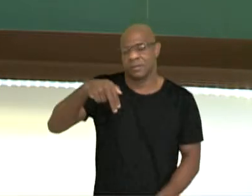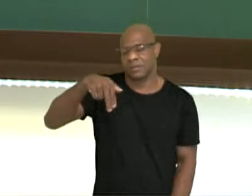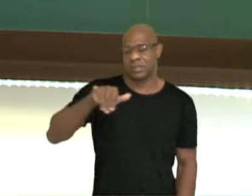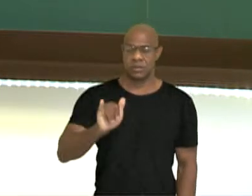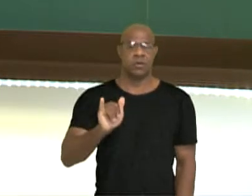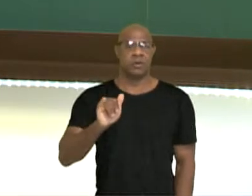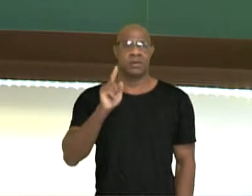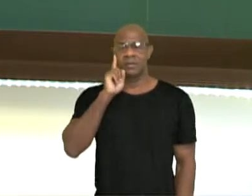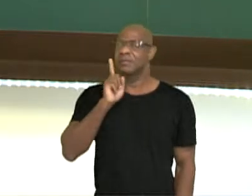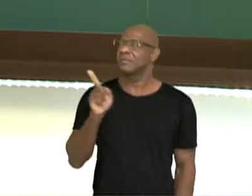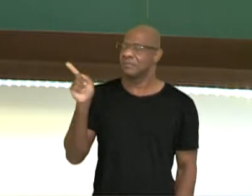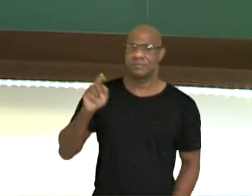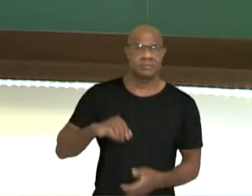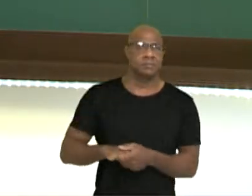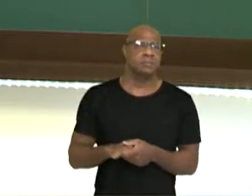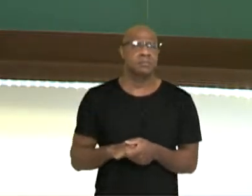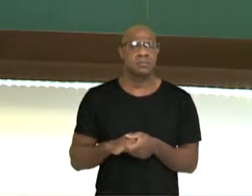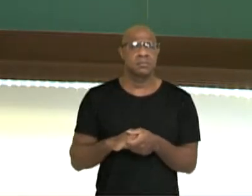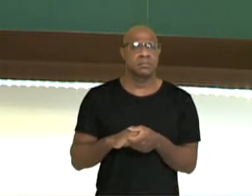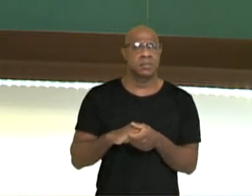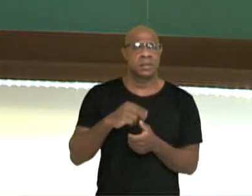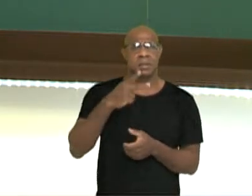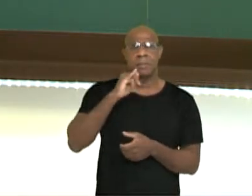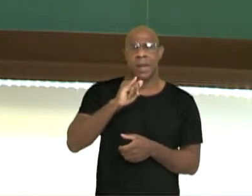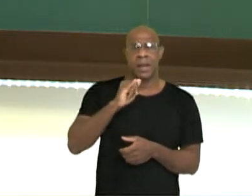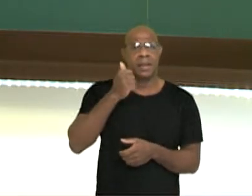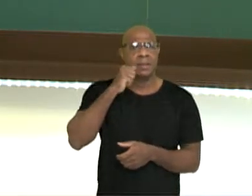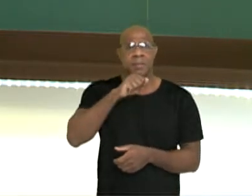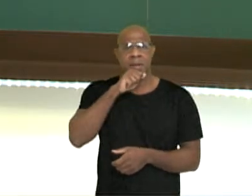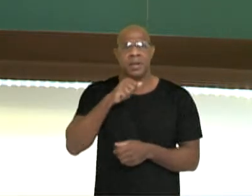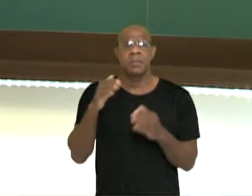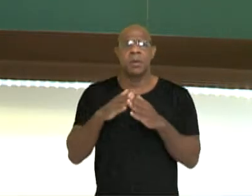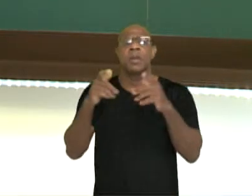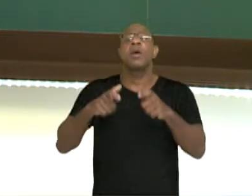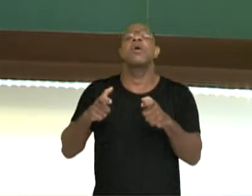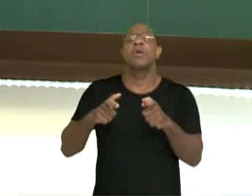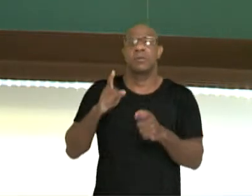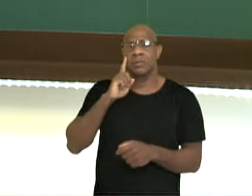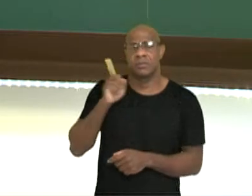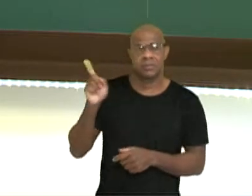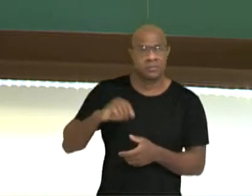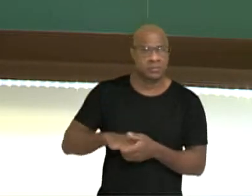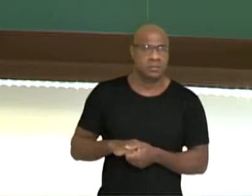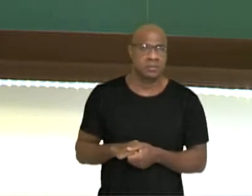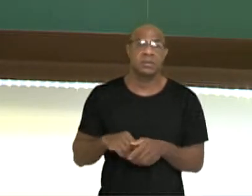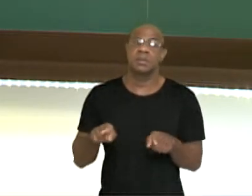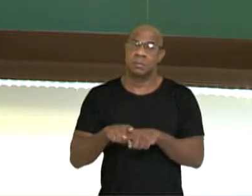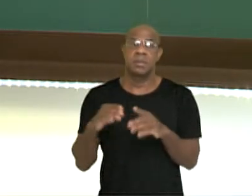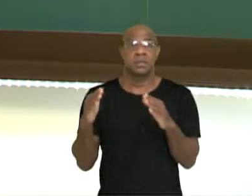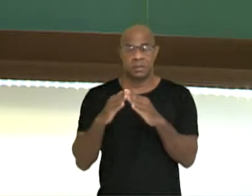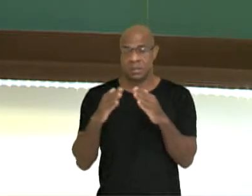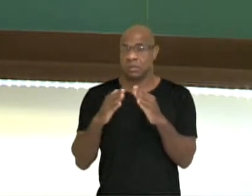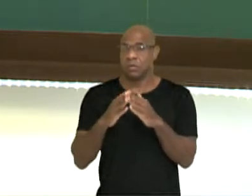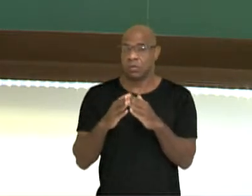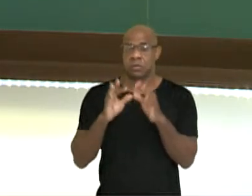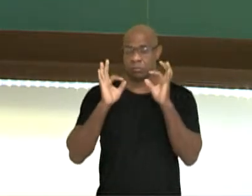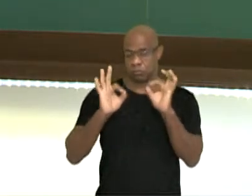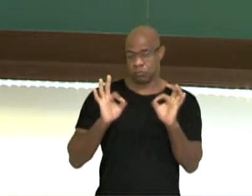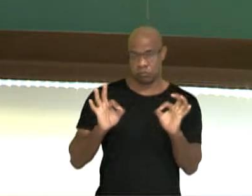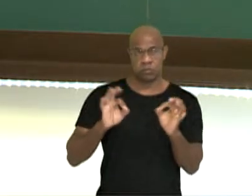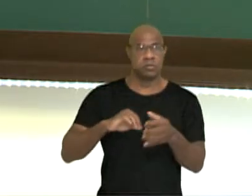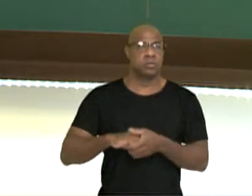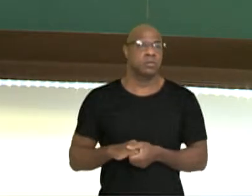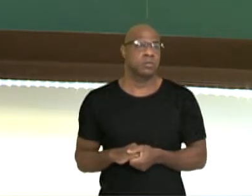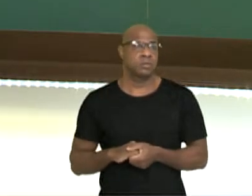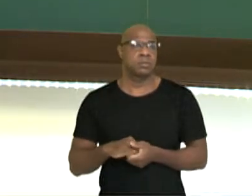USA. E os seus pais? Os seus pais, also luxury homes, também tem casas luxuosas, aonde?